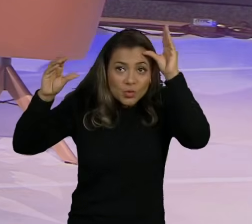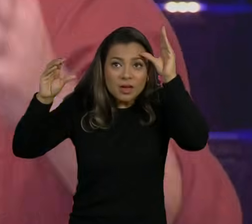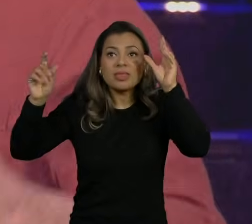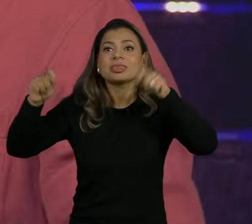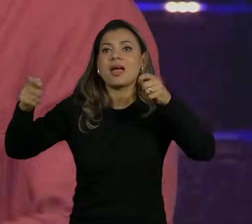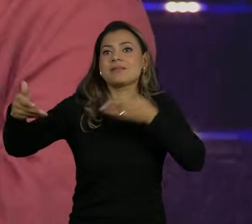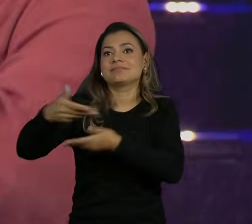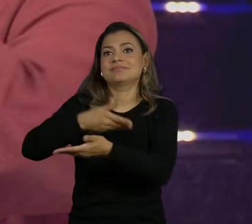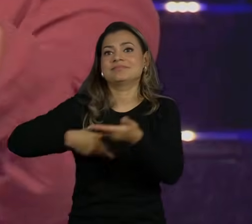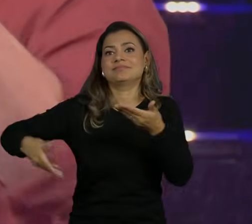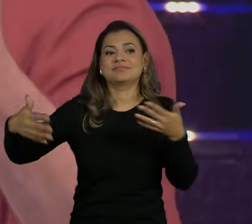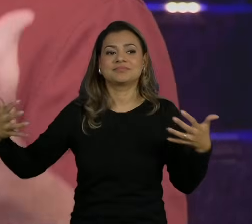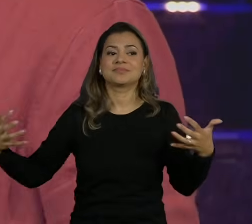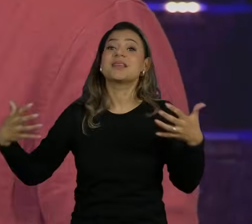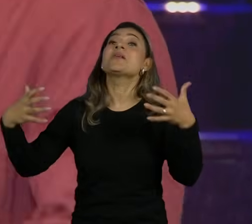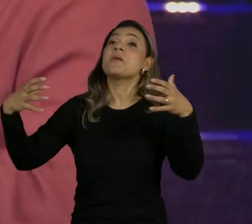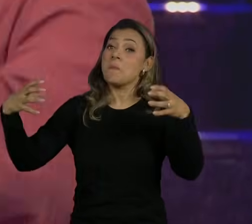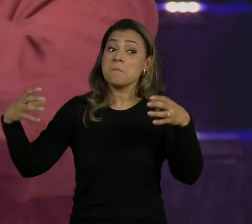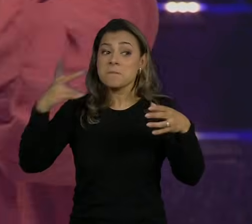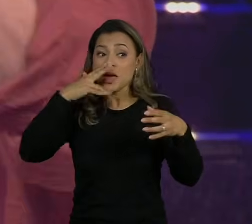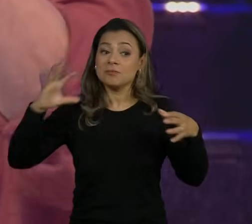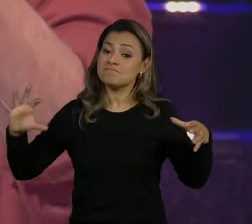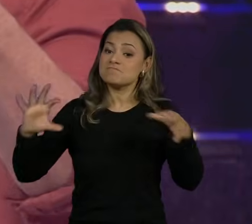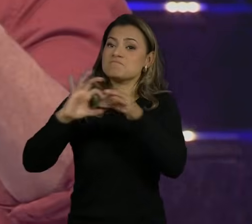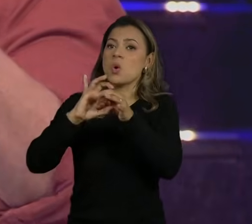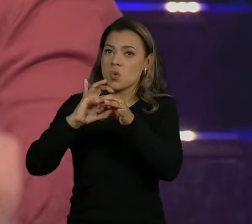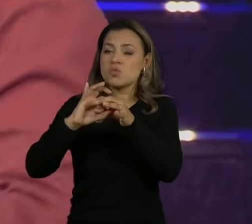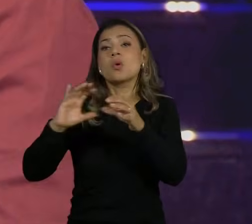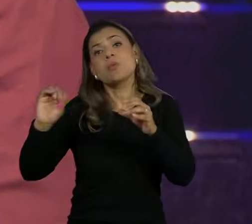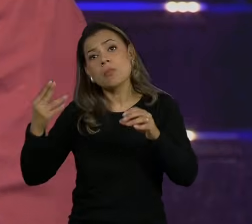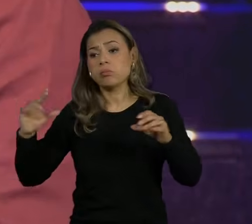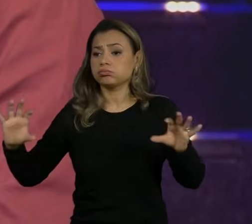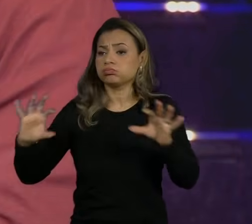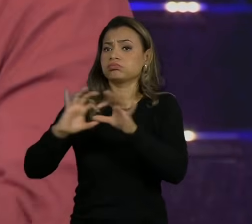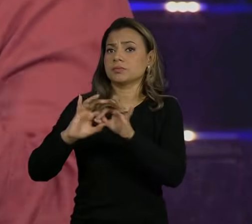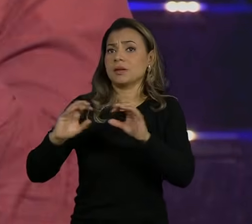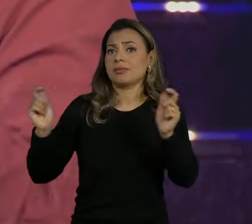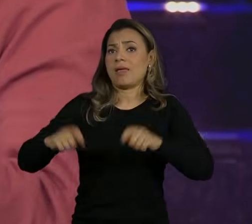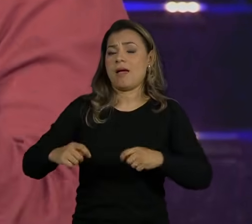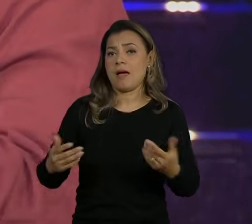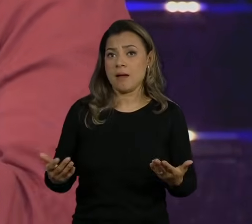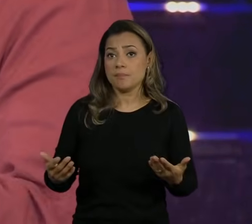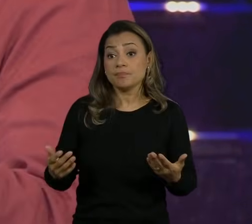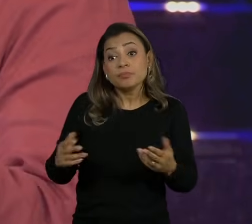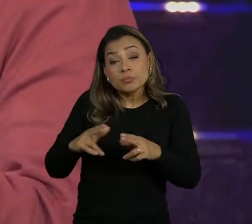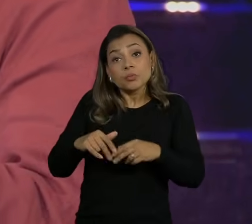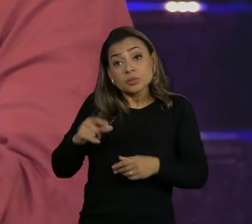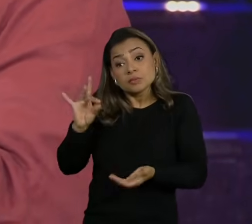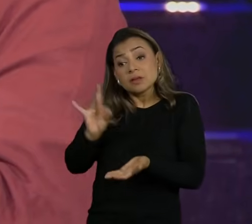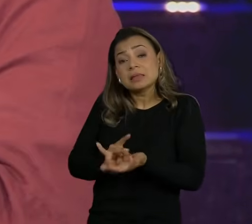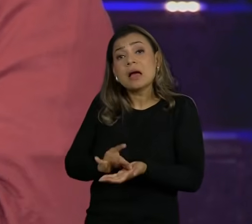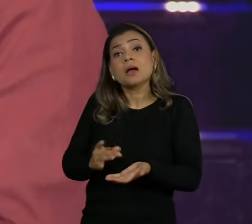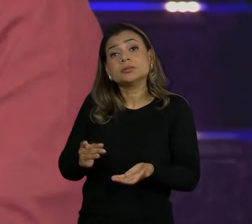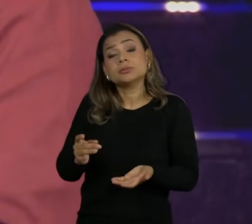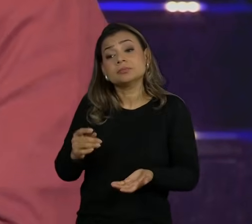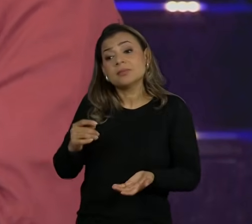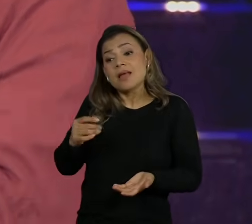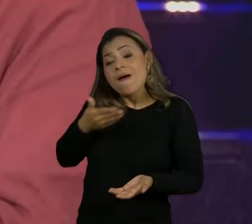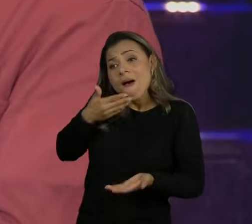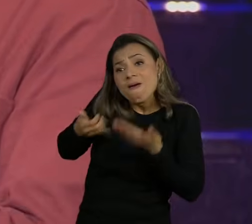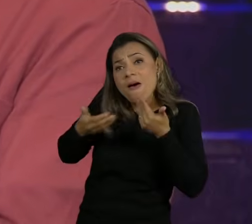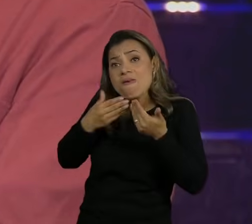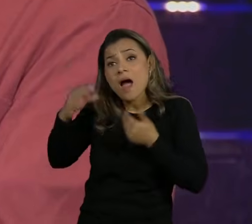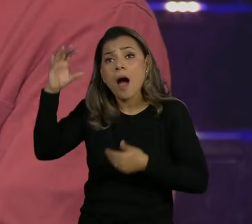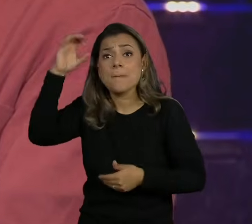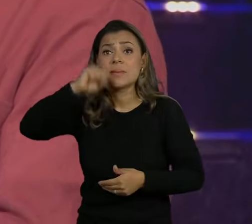grande, enfim, a grande virtude humana, eu acho. Né? A possibilidade de você aprender.